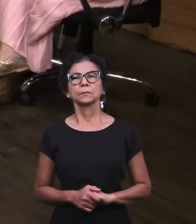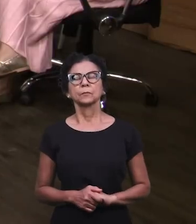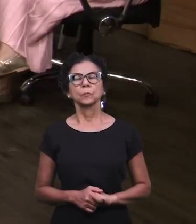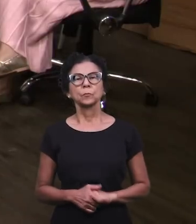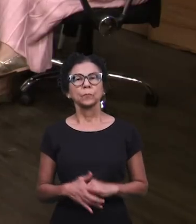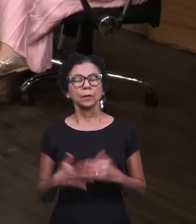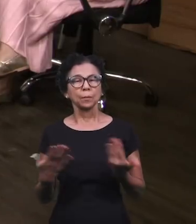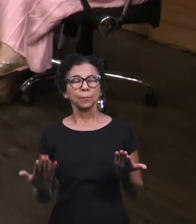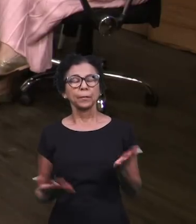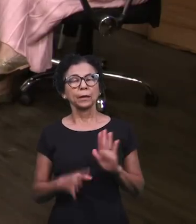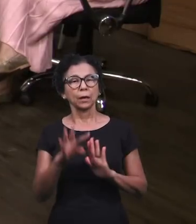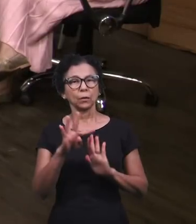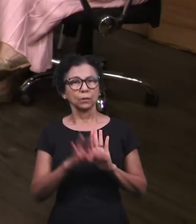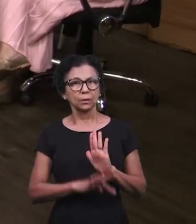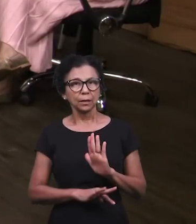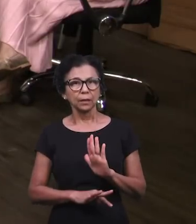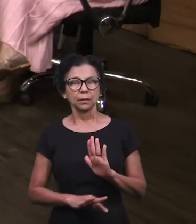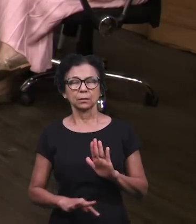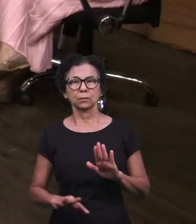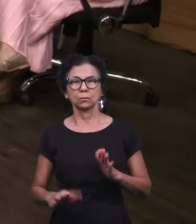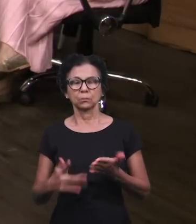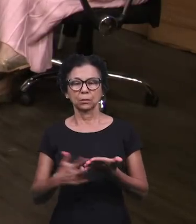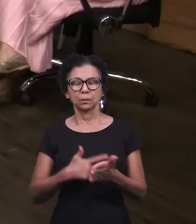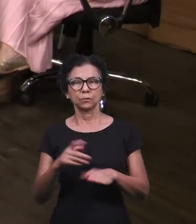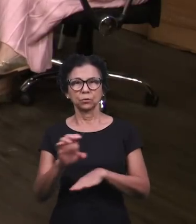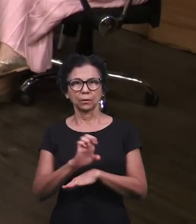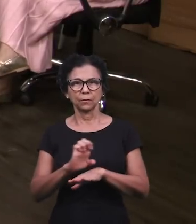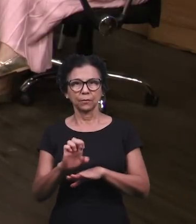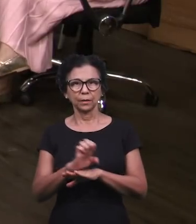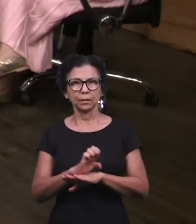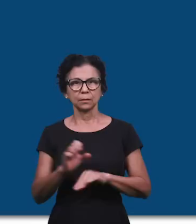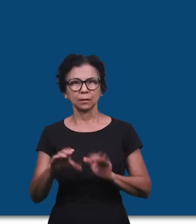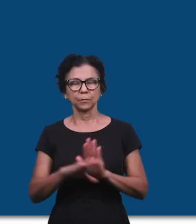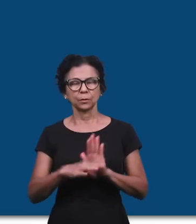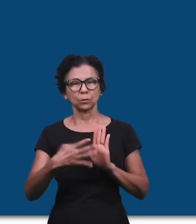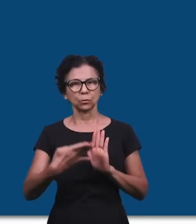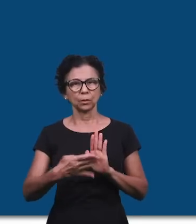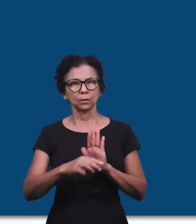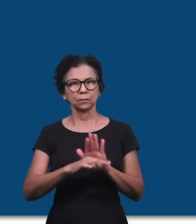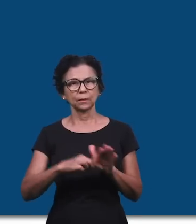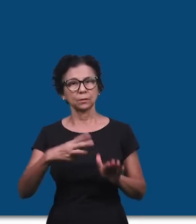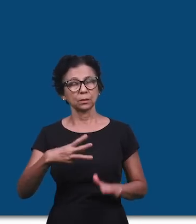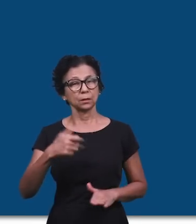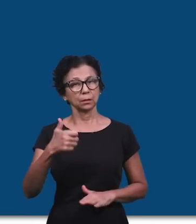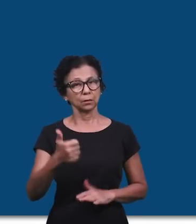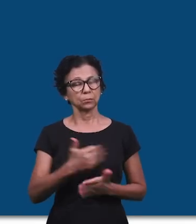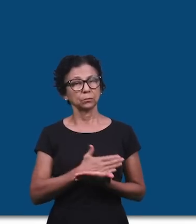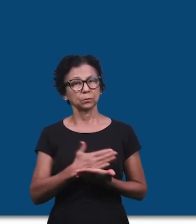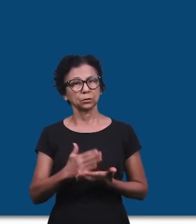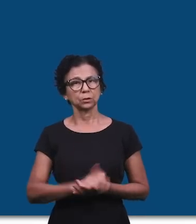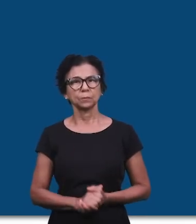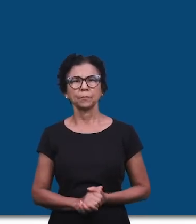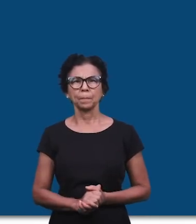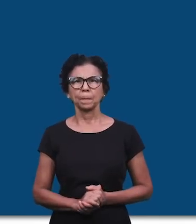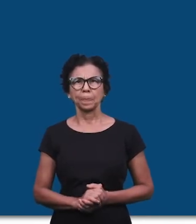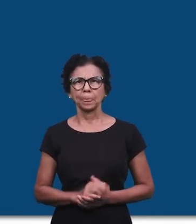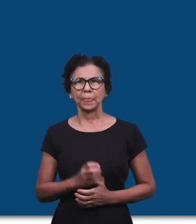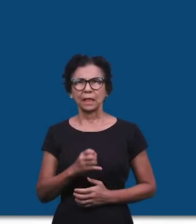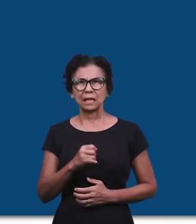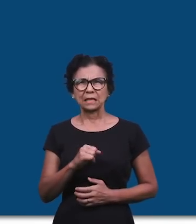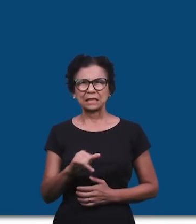texto na Carta aos Efésios, capítulo 4, verso 31, que ele já começa dizendo o seguinte: livrem-se de toda a